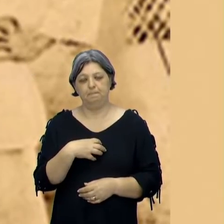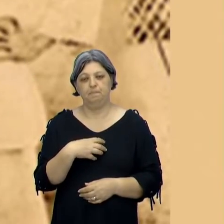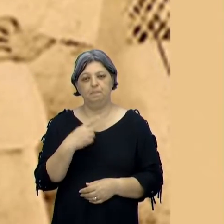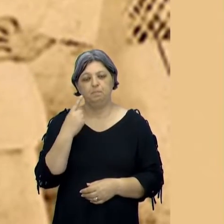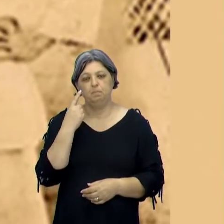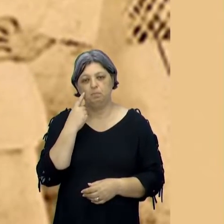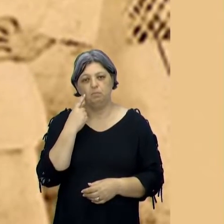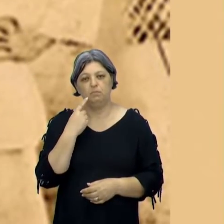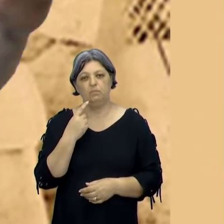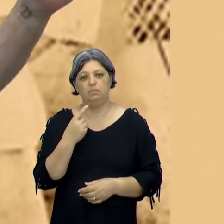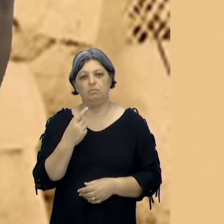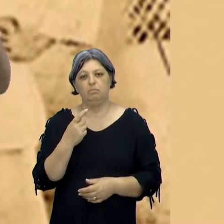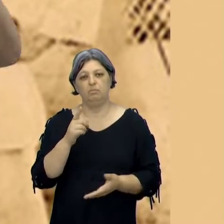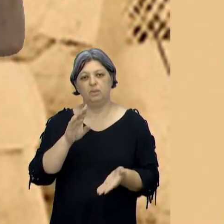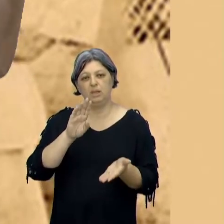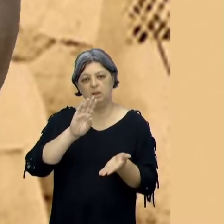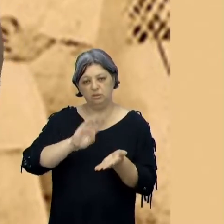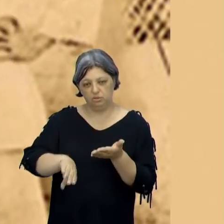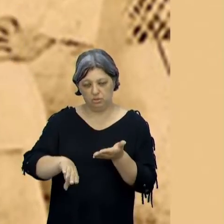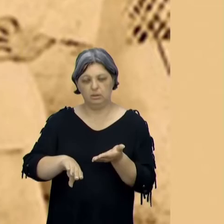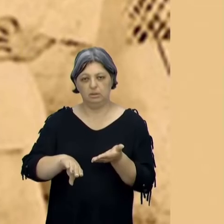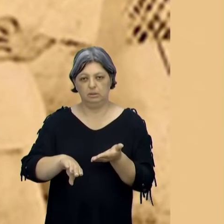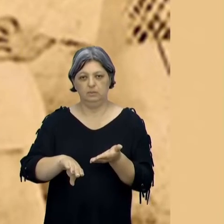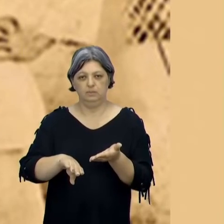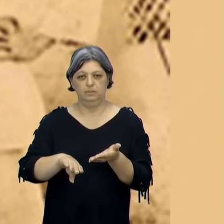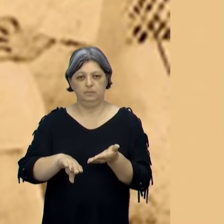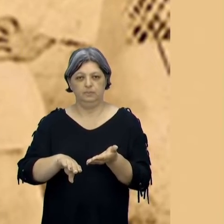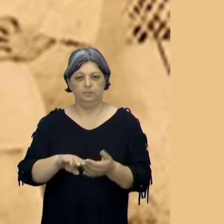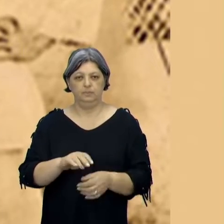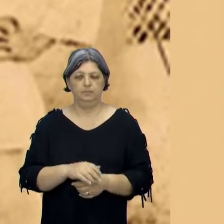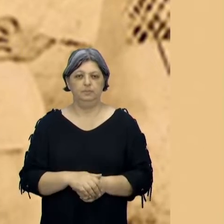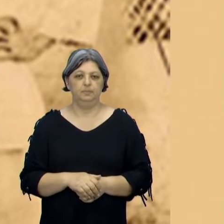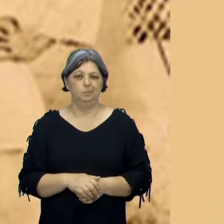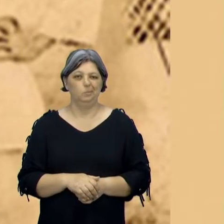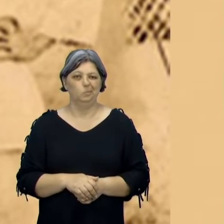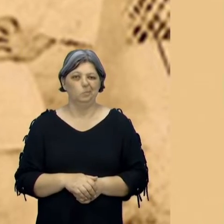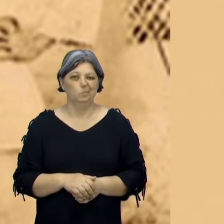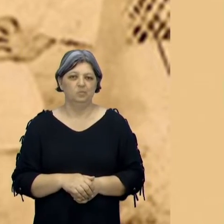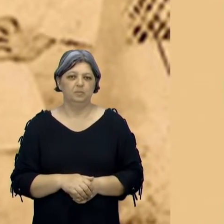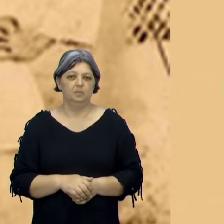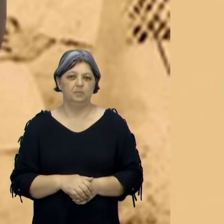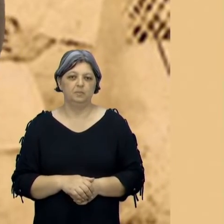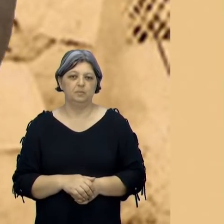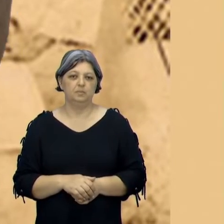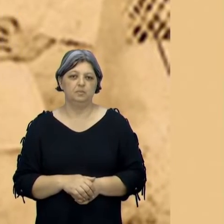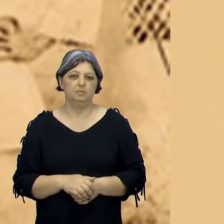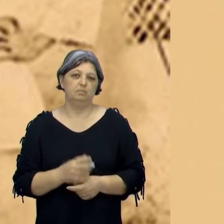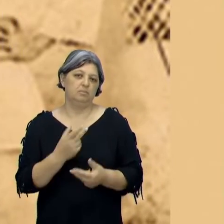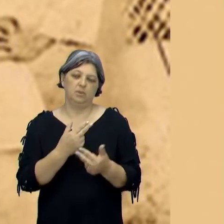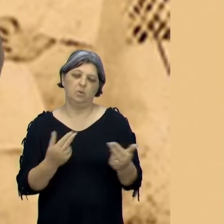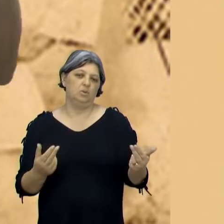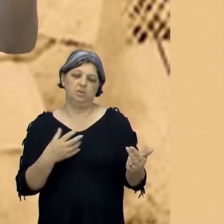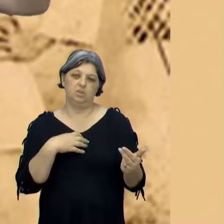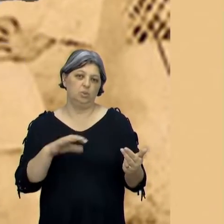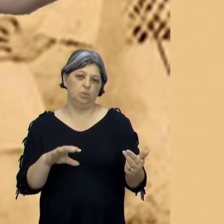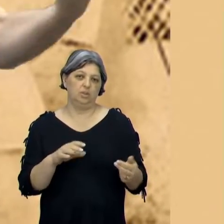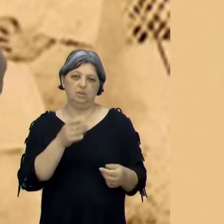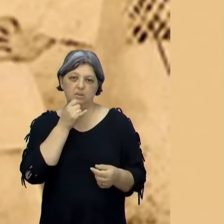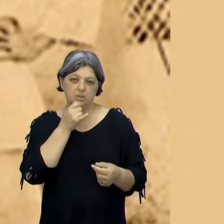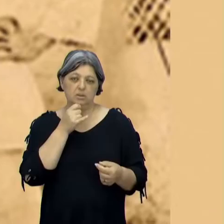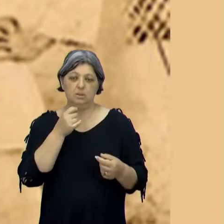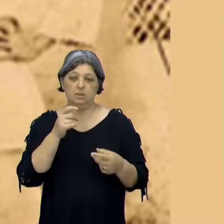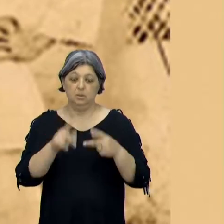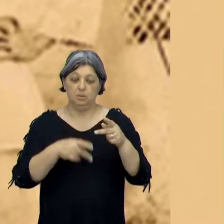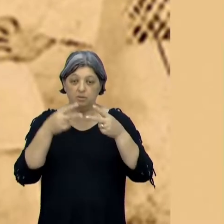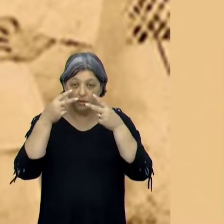ou praticamente tirar de circulação, digamos assim, elementos que eles não queriam tanto, como era o caso do